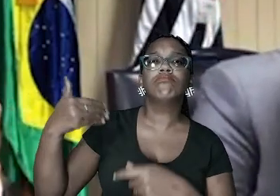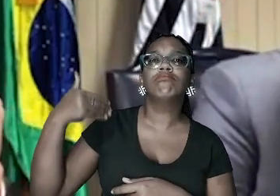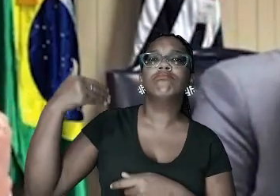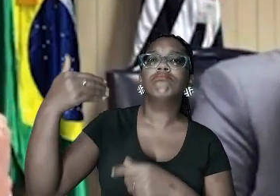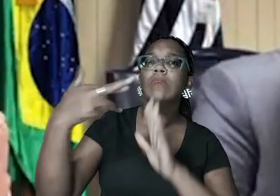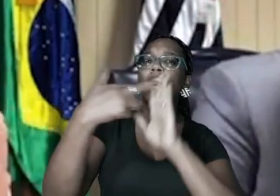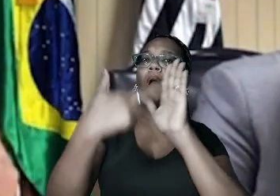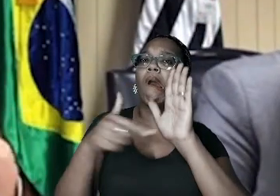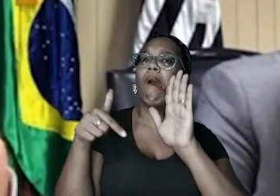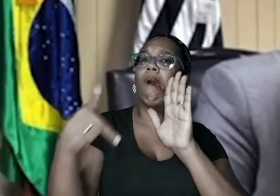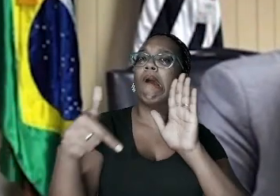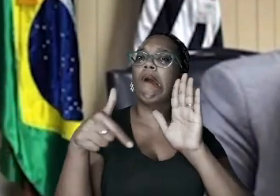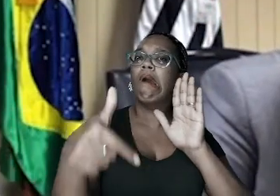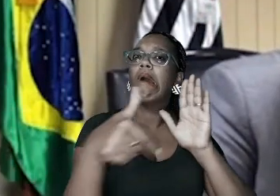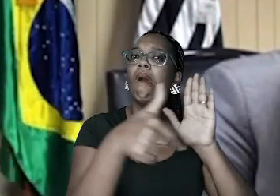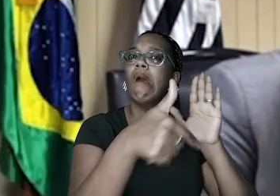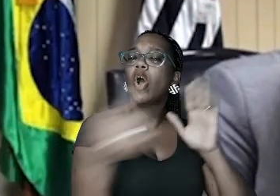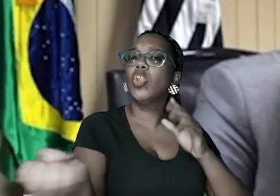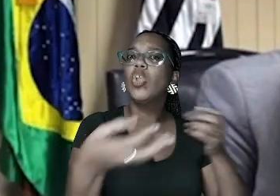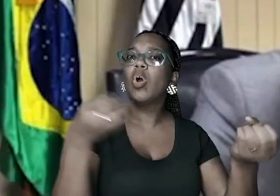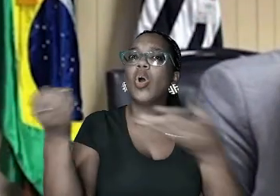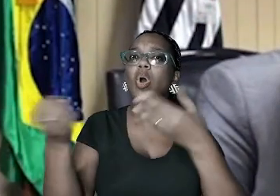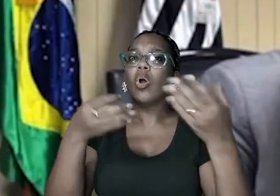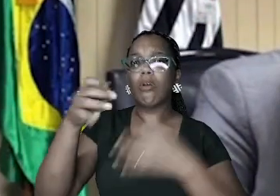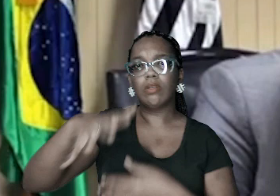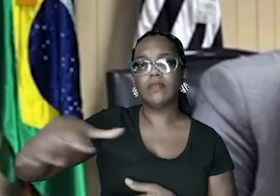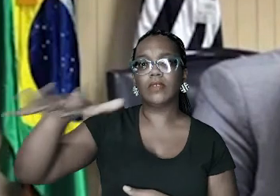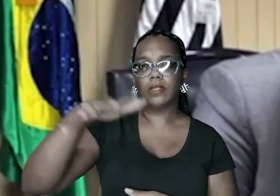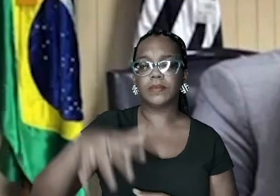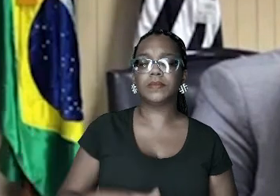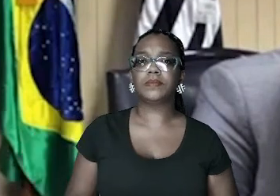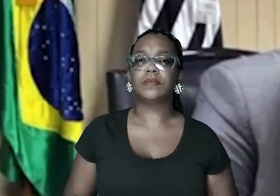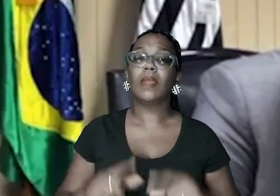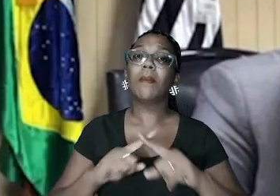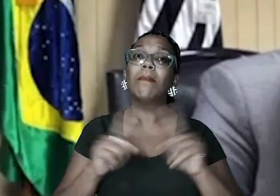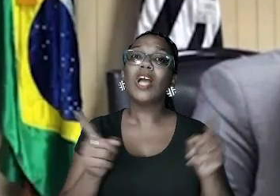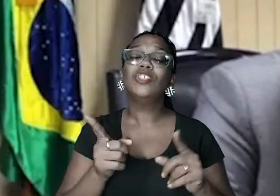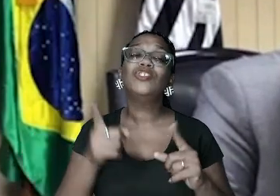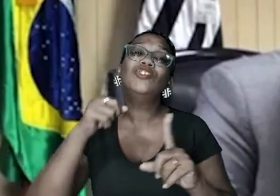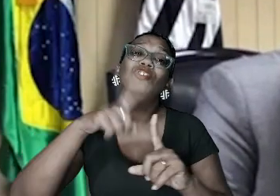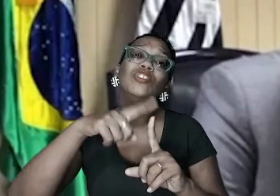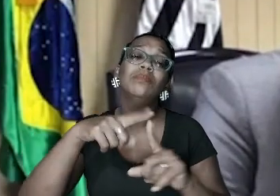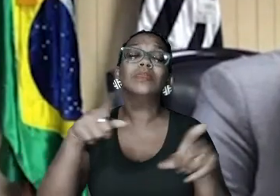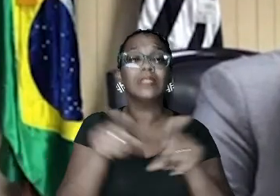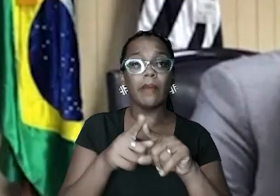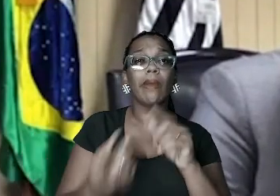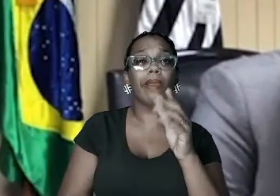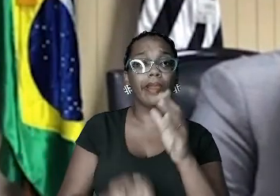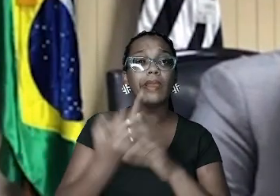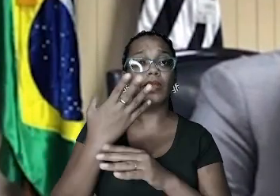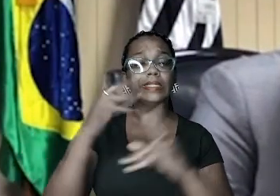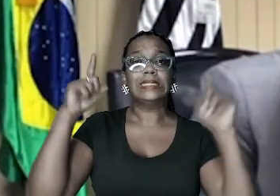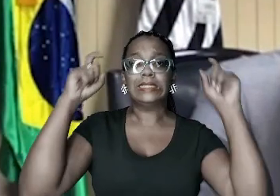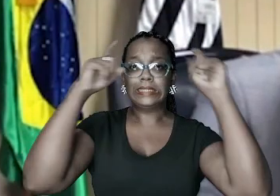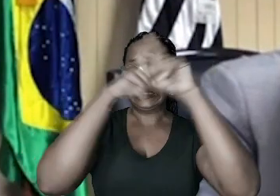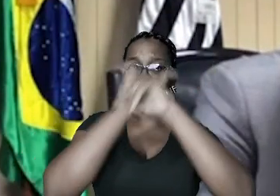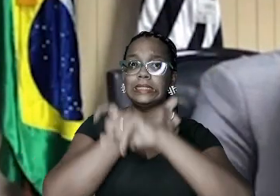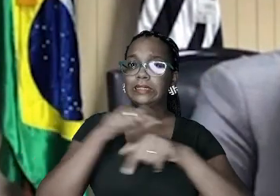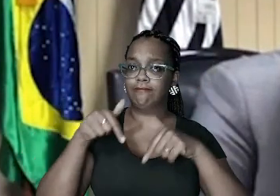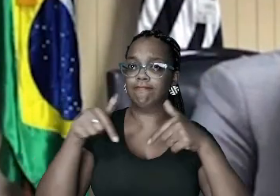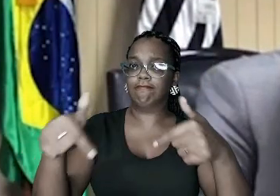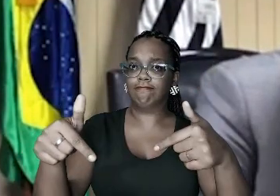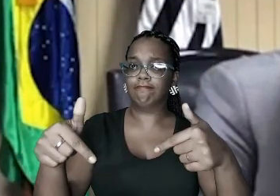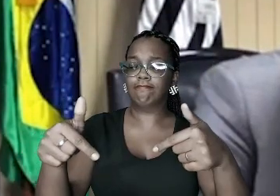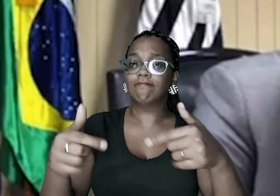ao regulador periodicamente aplicar a norma tendo em vista novas realidades de mercado mas